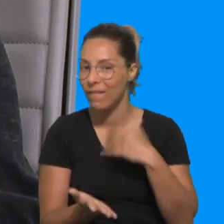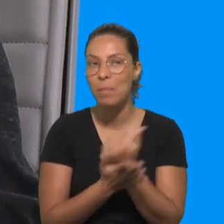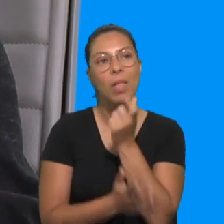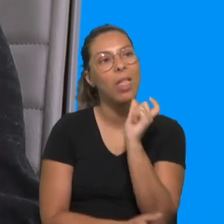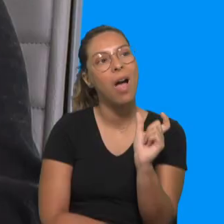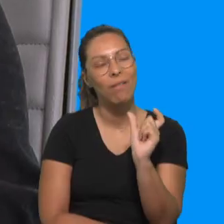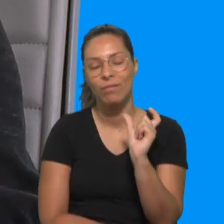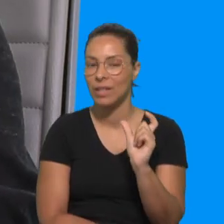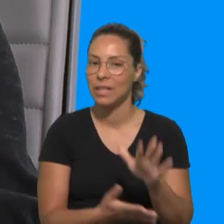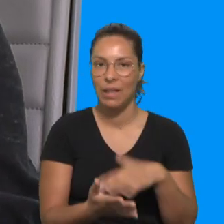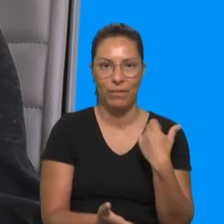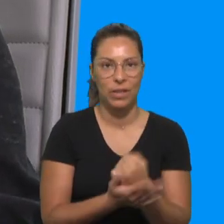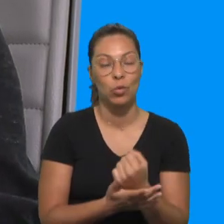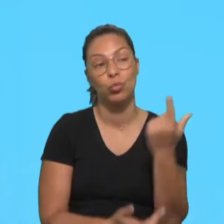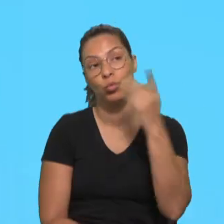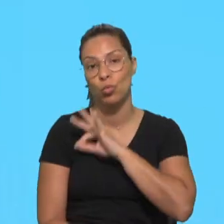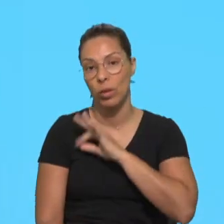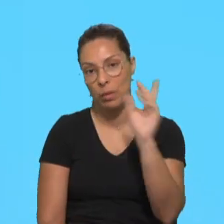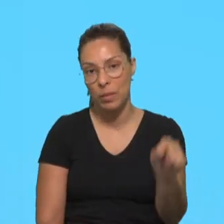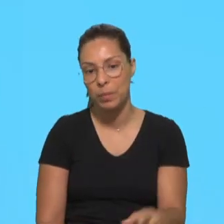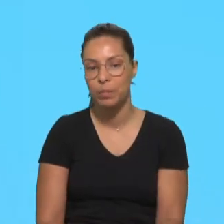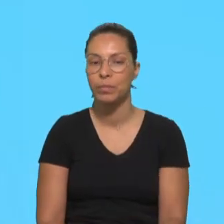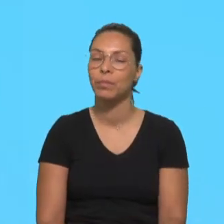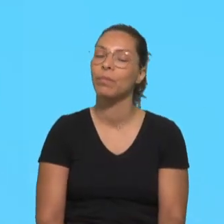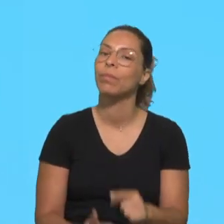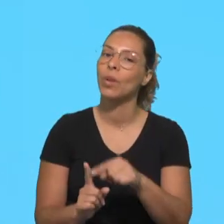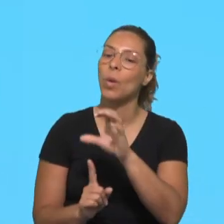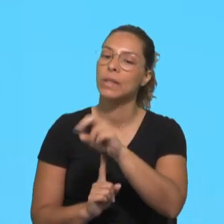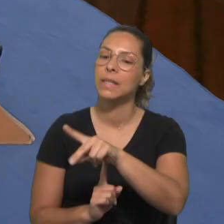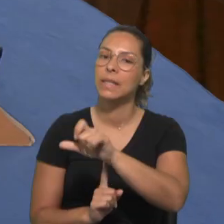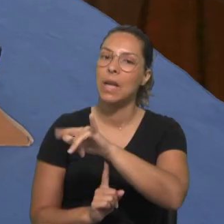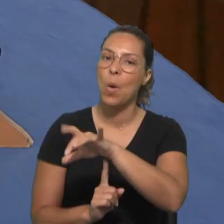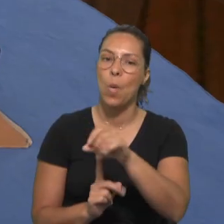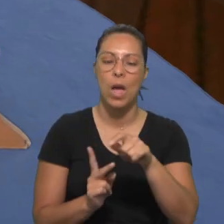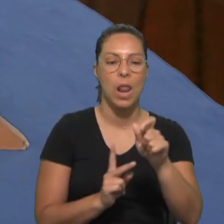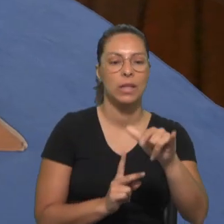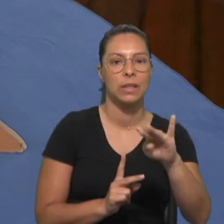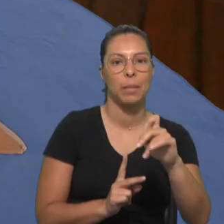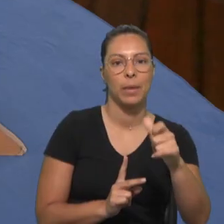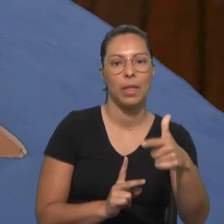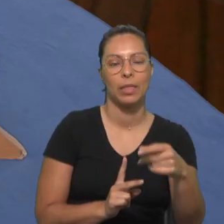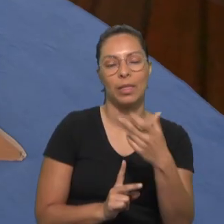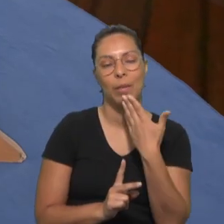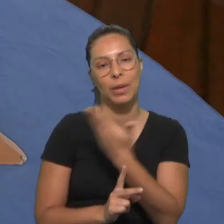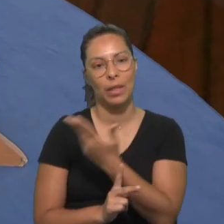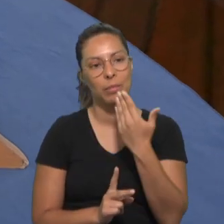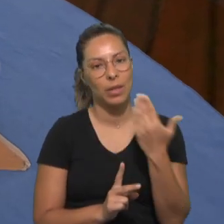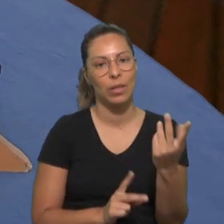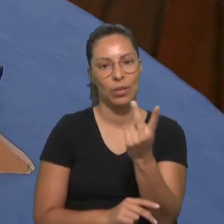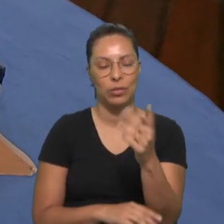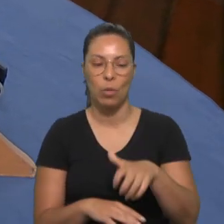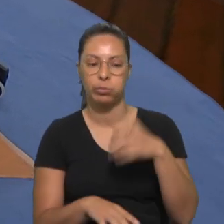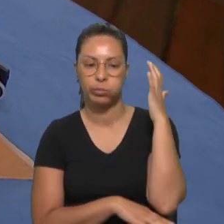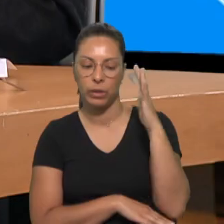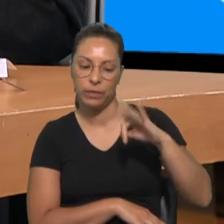em todos. Muito e bem. é o Senhor. Conceição Vieira e Elizabeth Pulga, muitíssimo obrigada por terem vindo aqui ao programa Eclésia, dar-nos conta deste congresso que este fim de